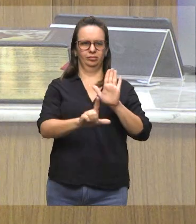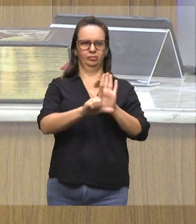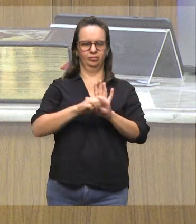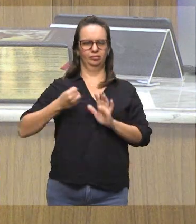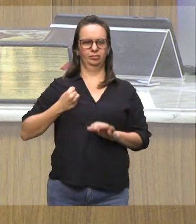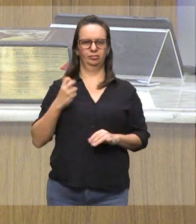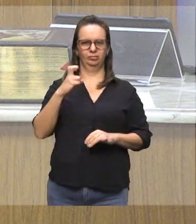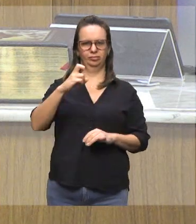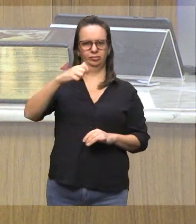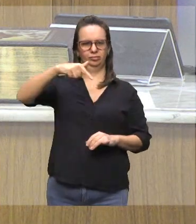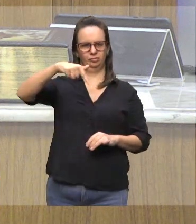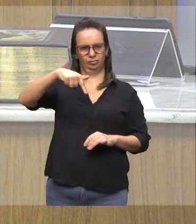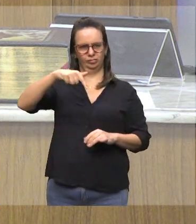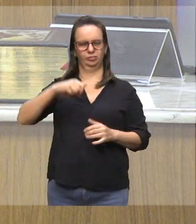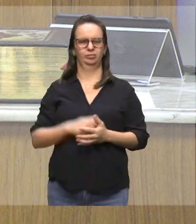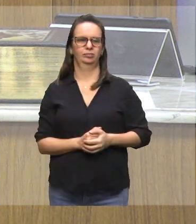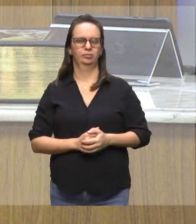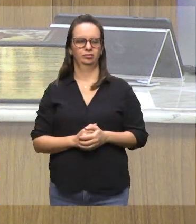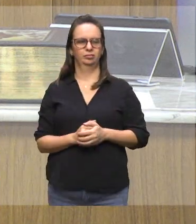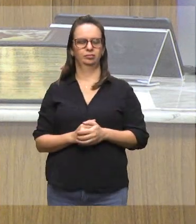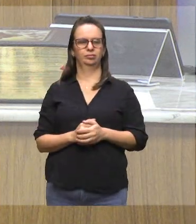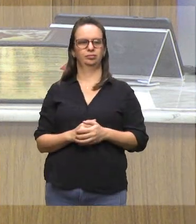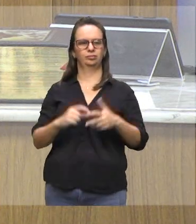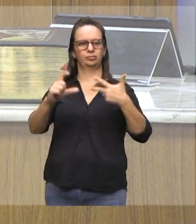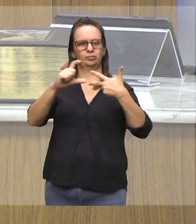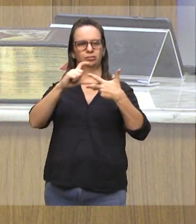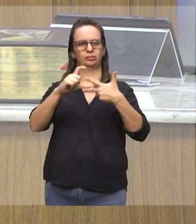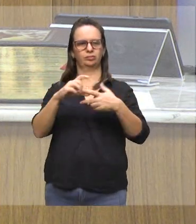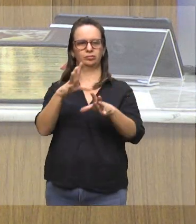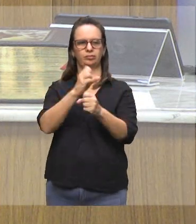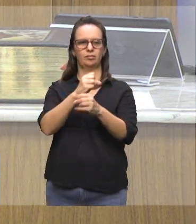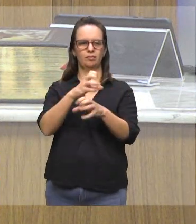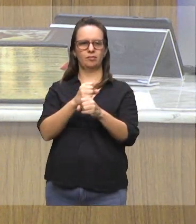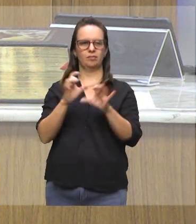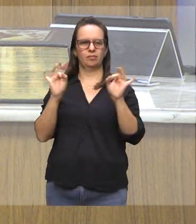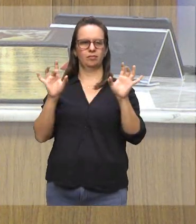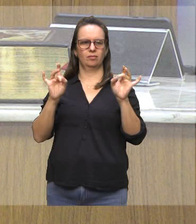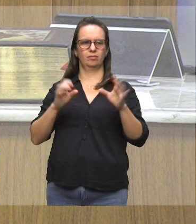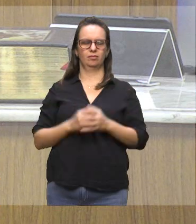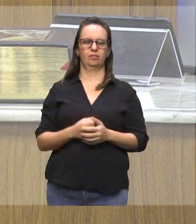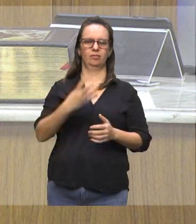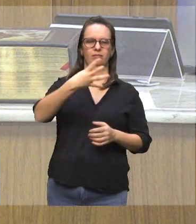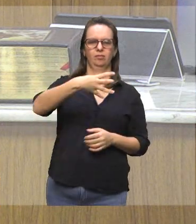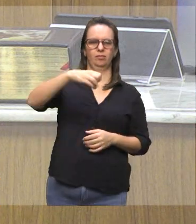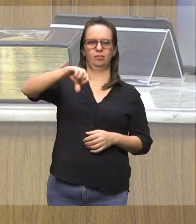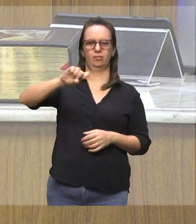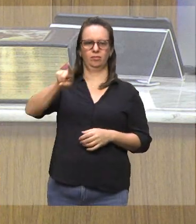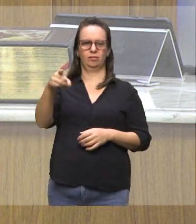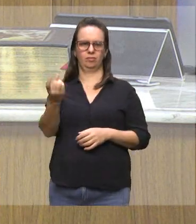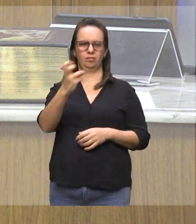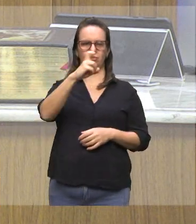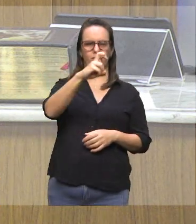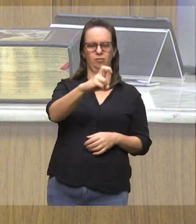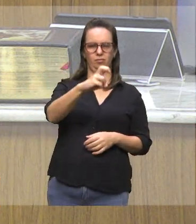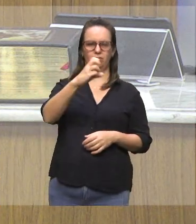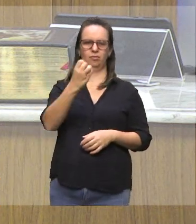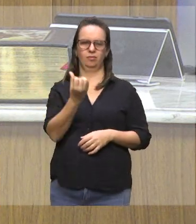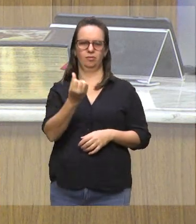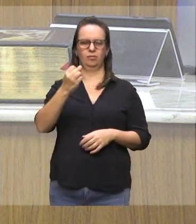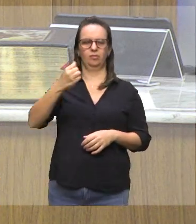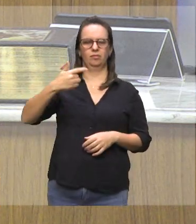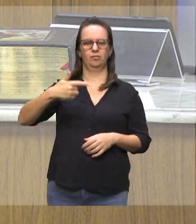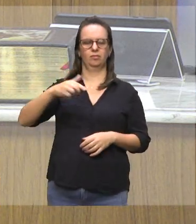Poder Executivo, que dispõe sobre abertura de crédito adicional especial para os fins específica no valor de R$